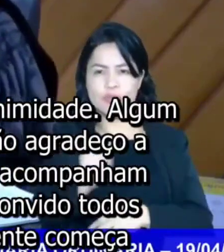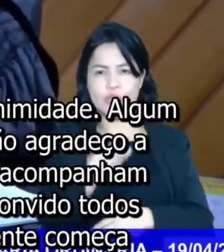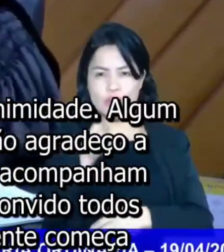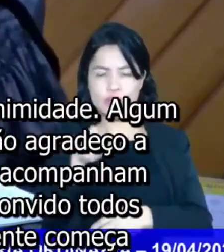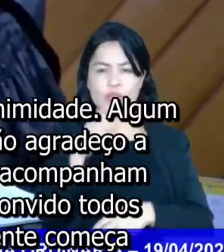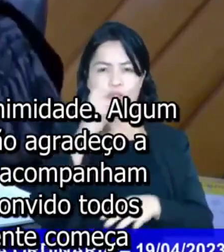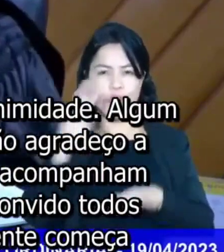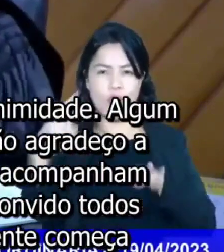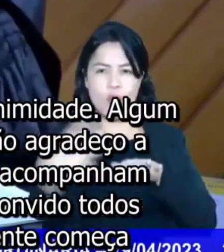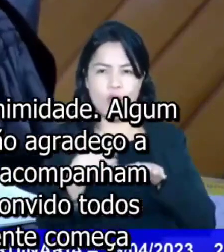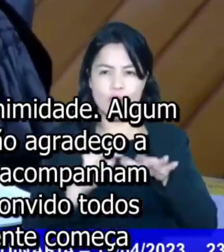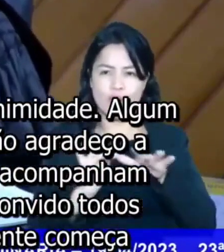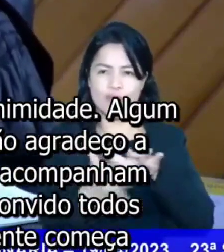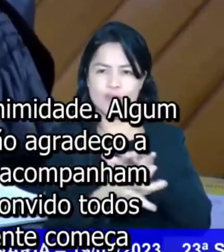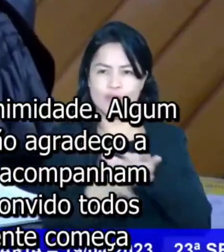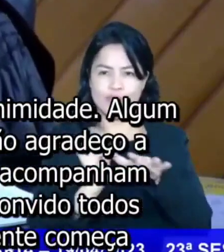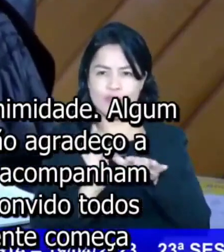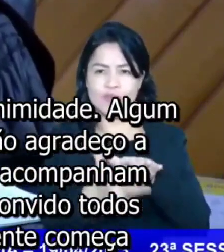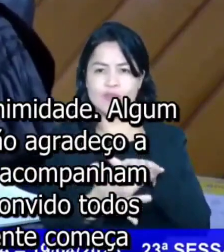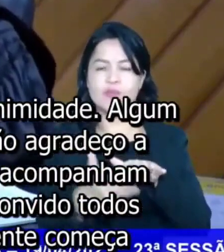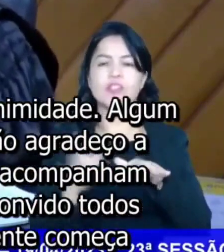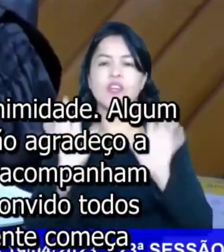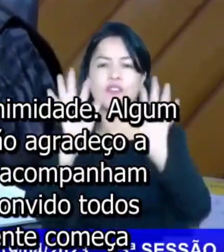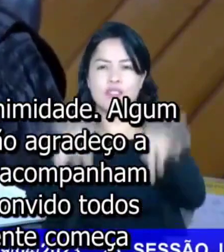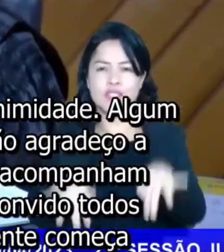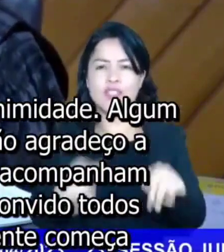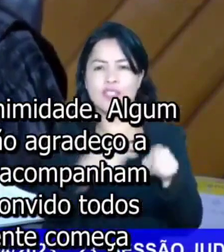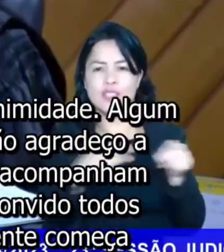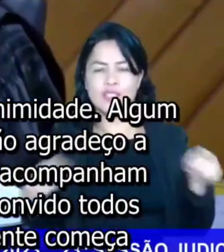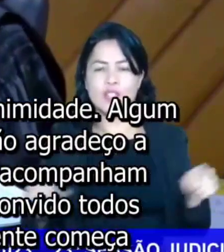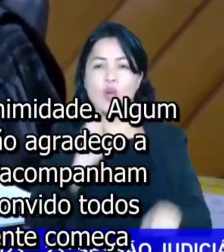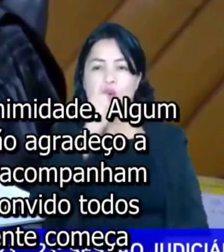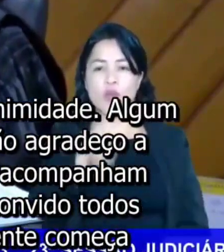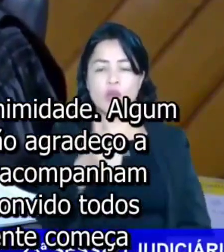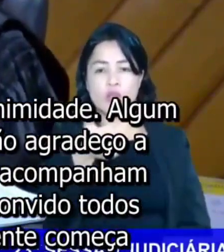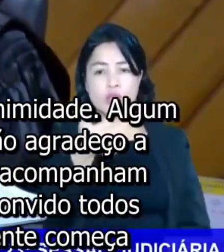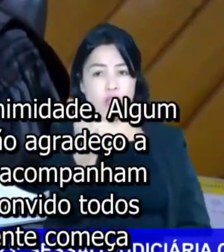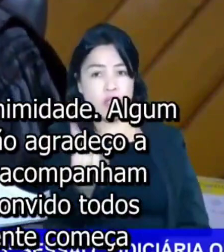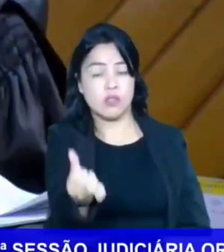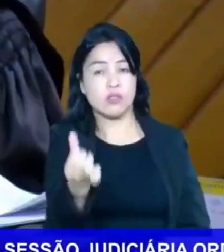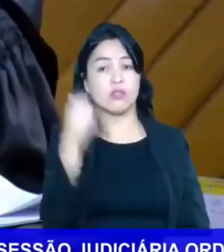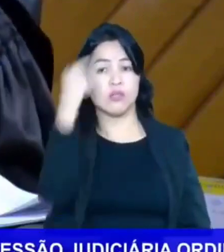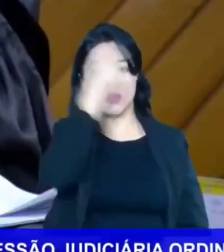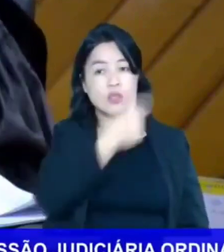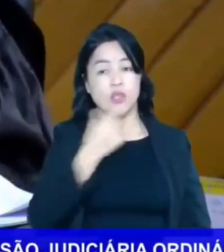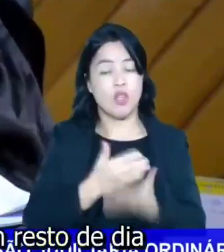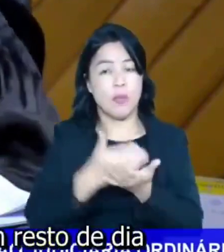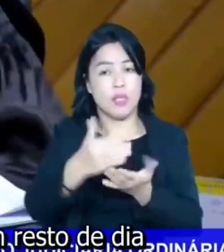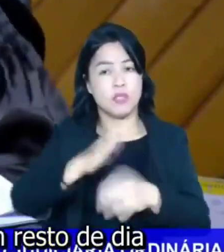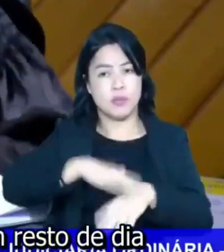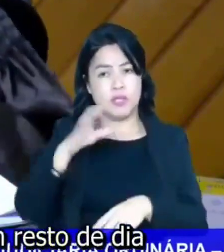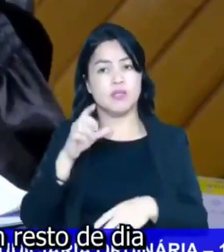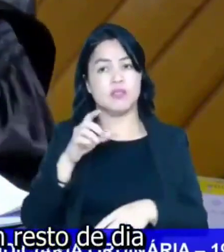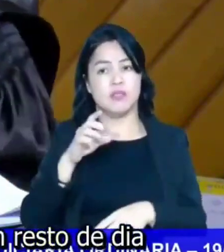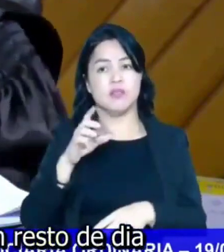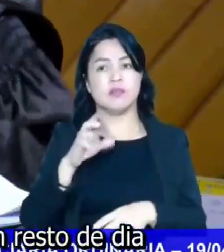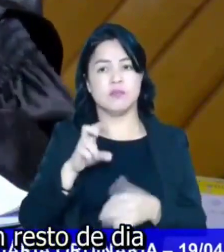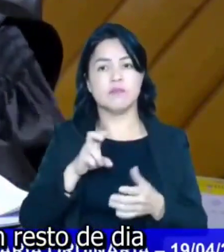que nos acompanham pelas redes sociais. Declaro encerrada a sessão e convido todos para amanhã às 16 horas, tá? Porque amanhã a gente começa um pouquinho mais cedo, tá